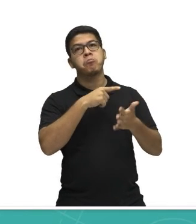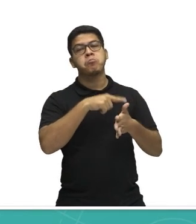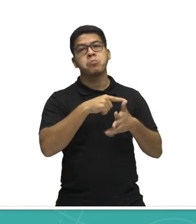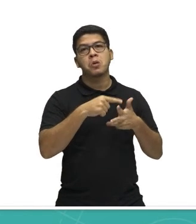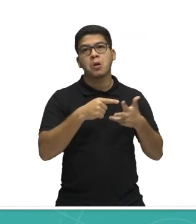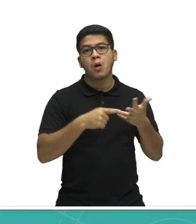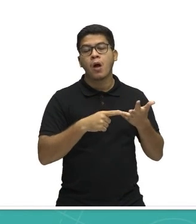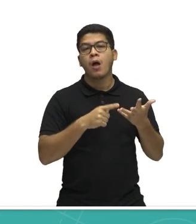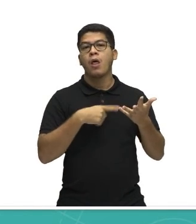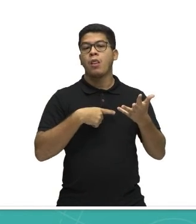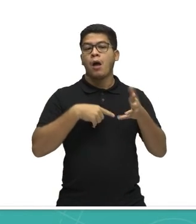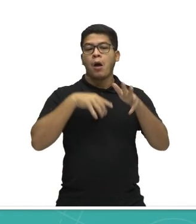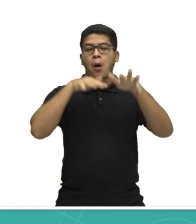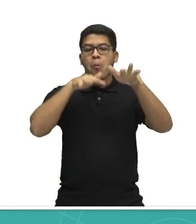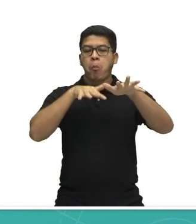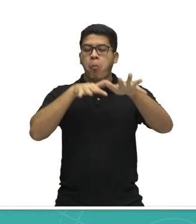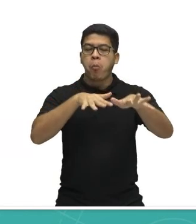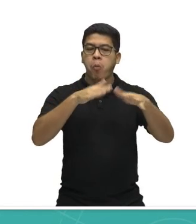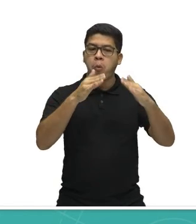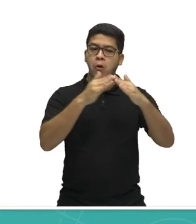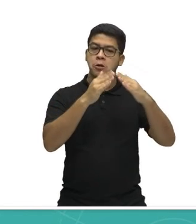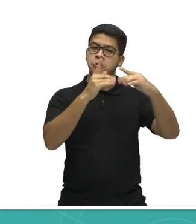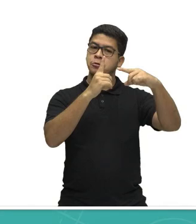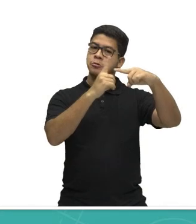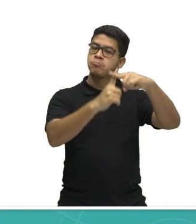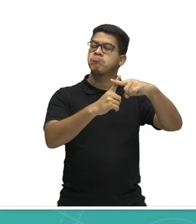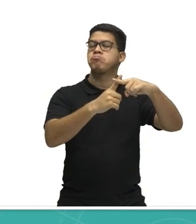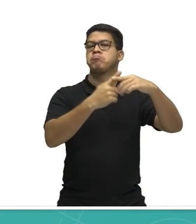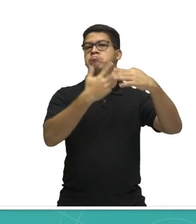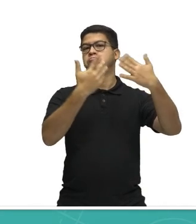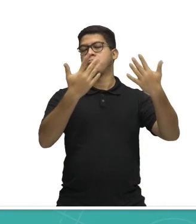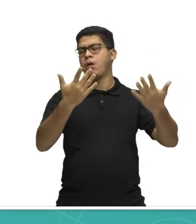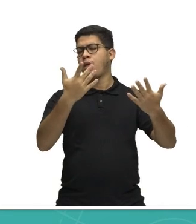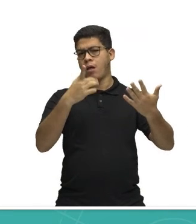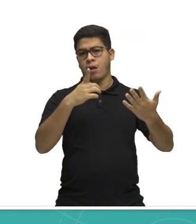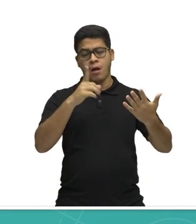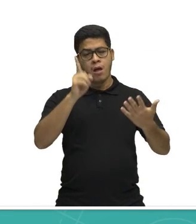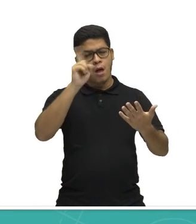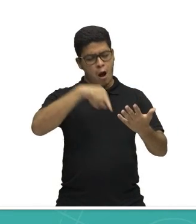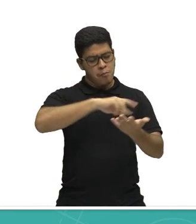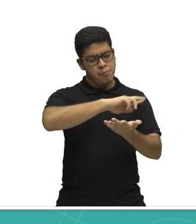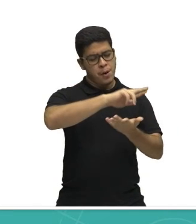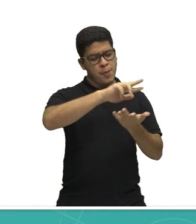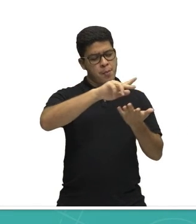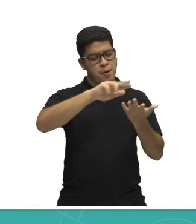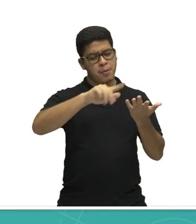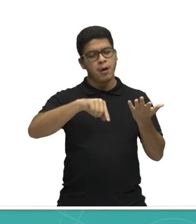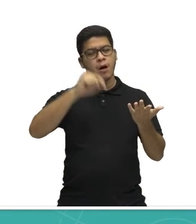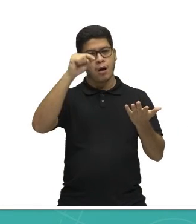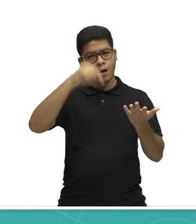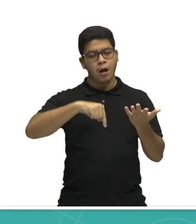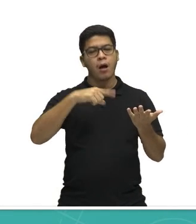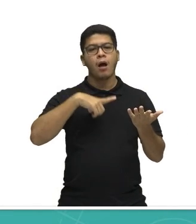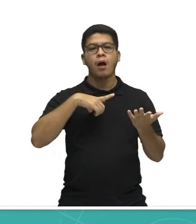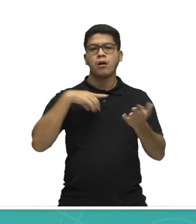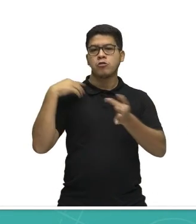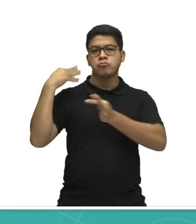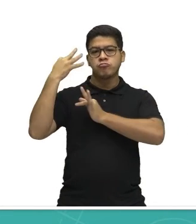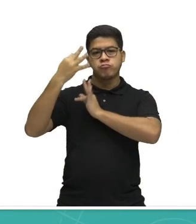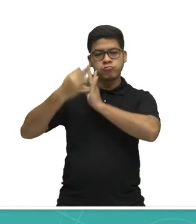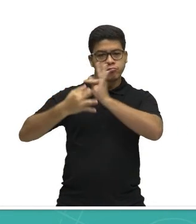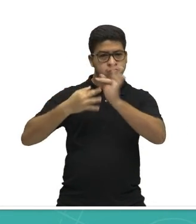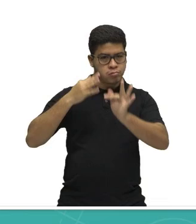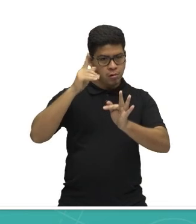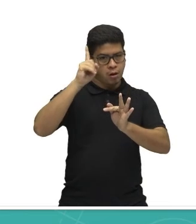as procissões religiosas. Então são todos esses conjuntos, essas tradições que forma